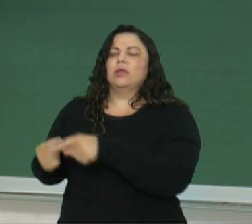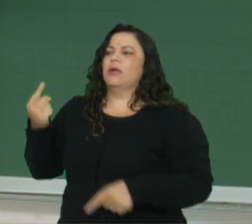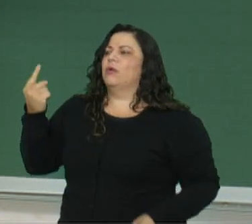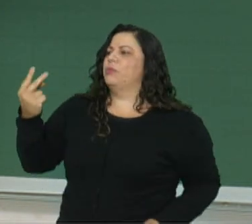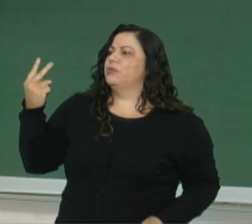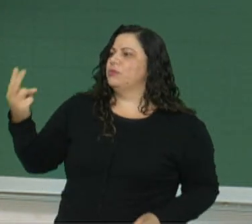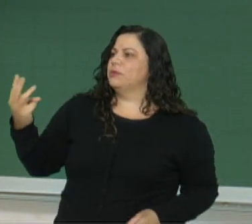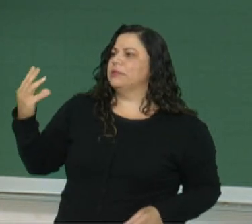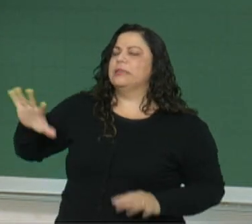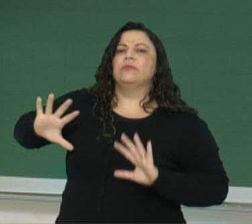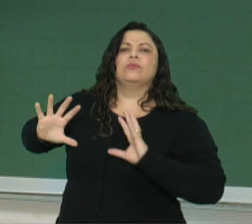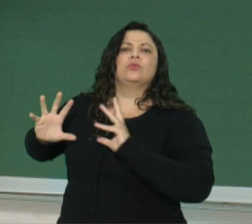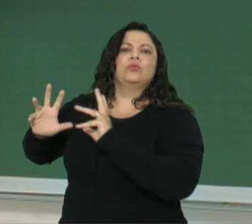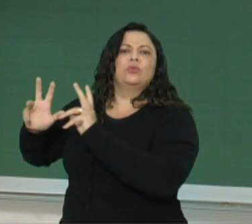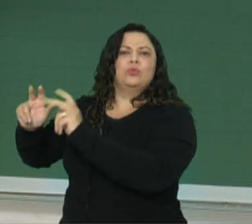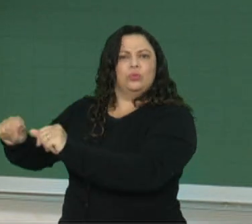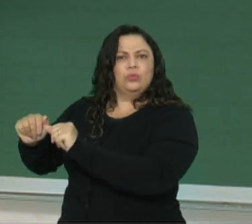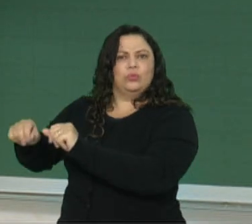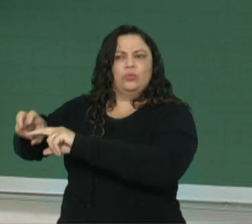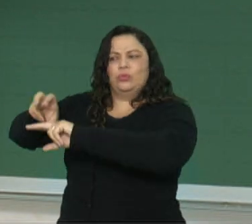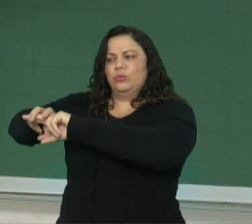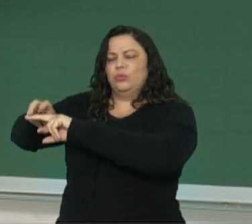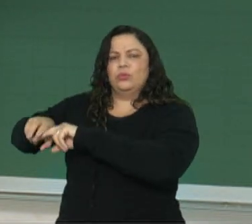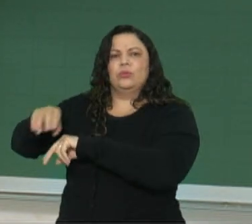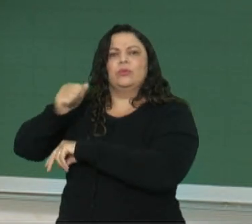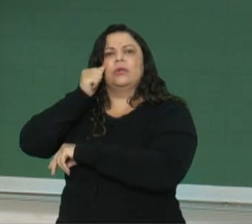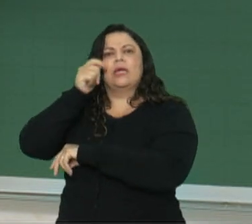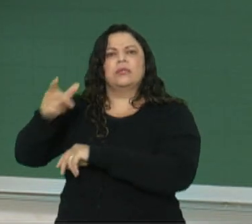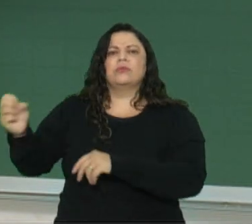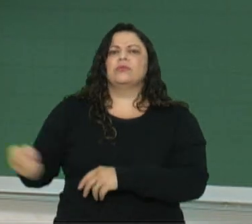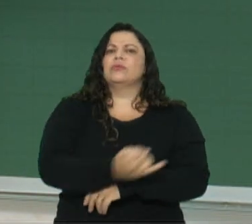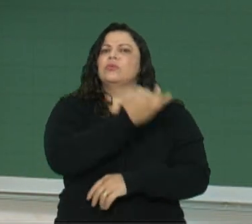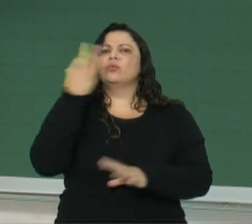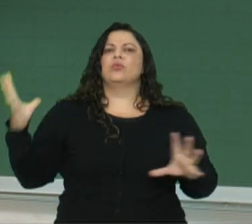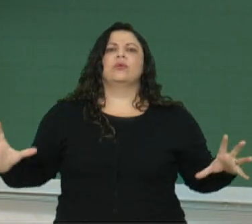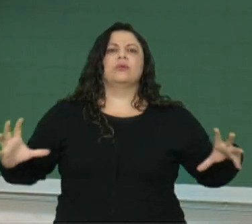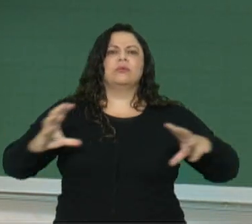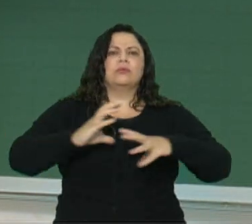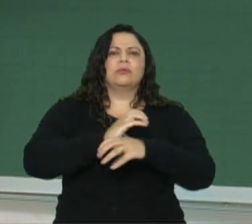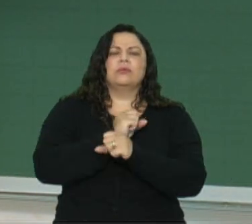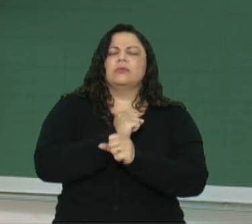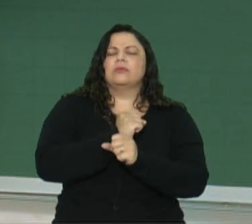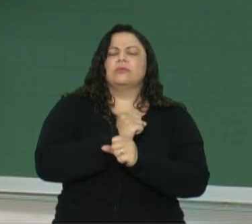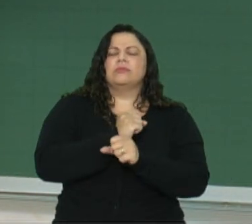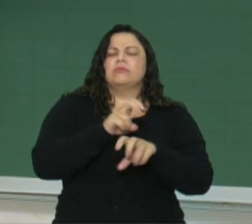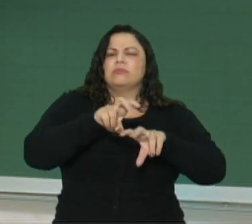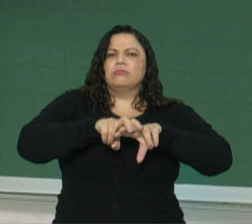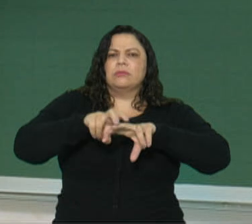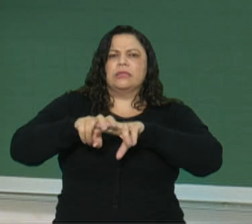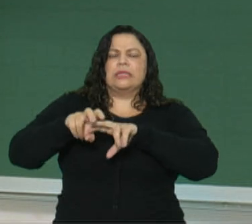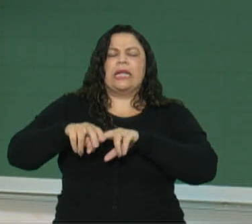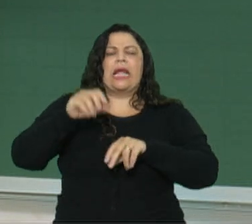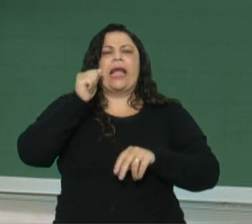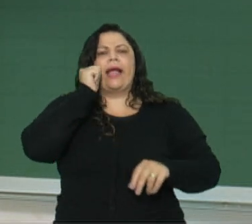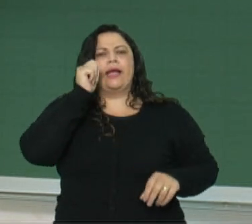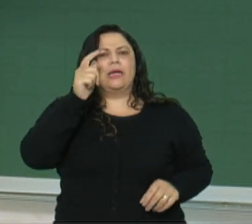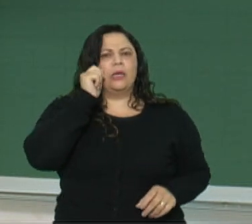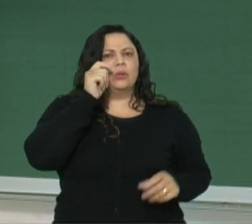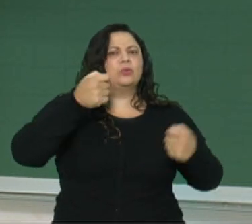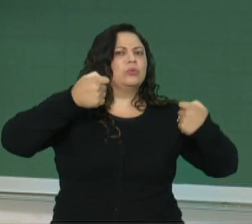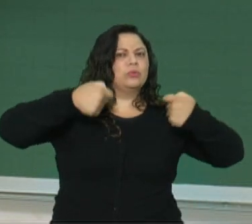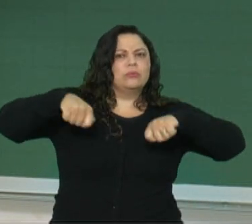3, a sala inteira de cadeira azul. Quantas cadeiras azuis seriam necessárias para que